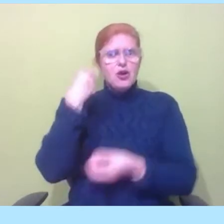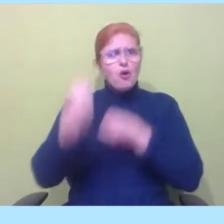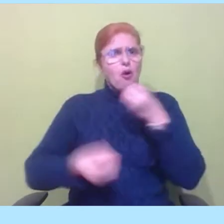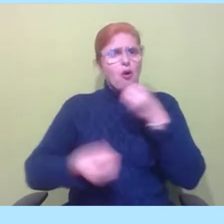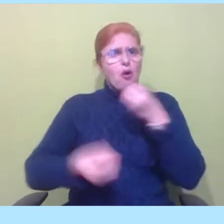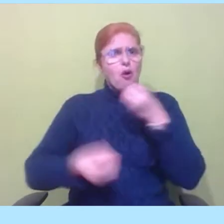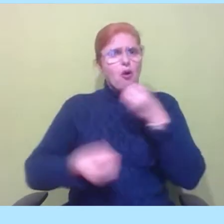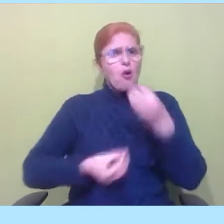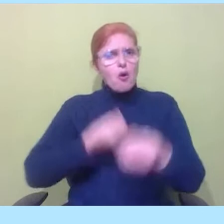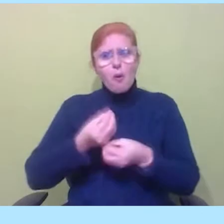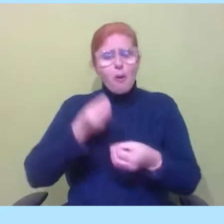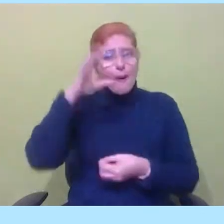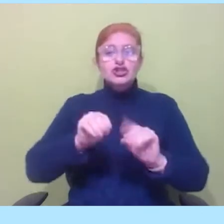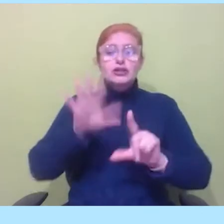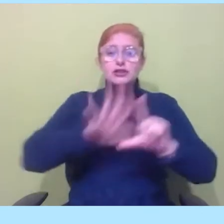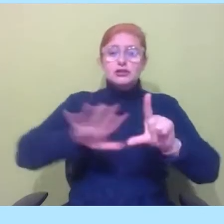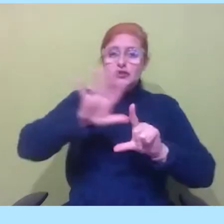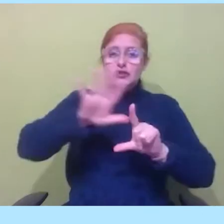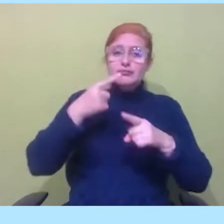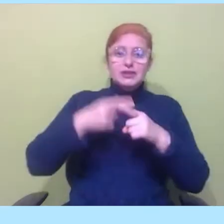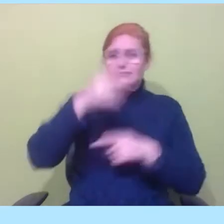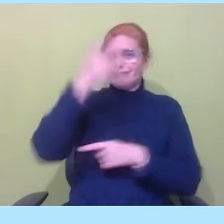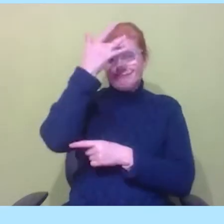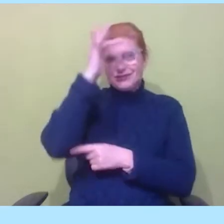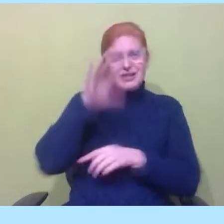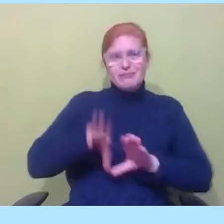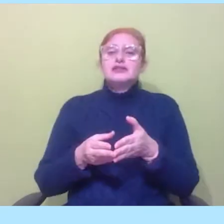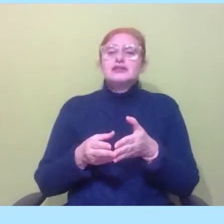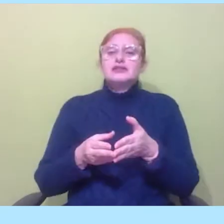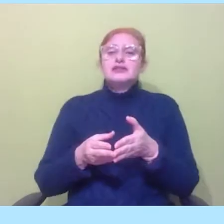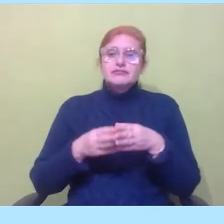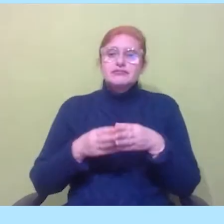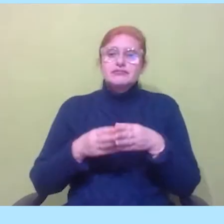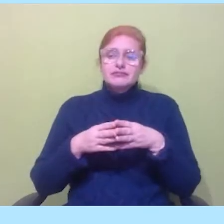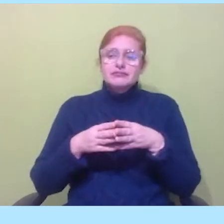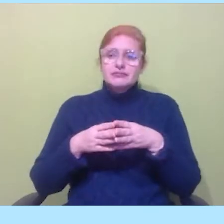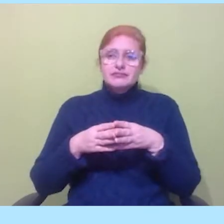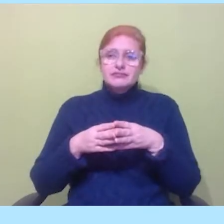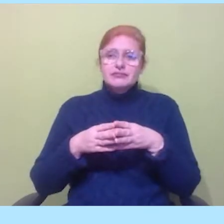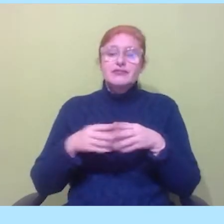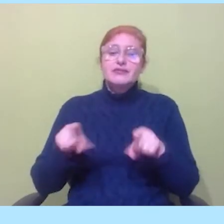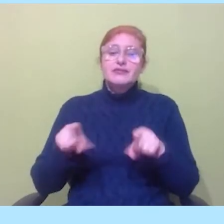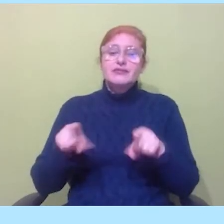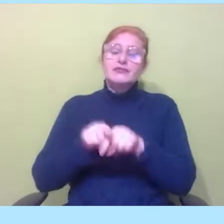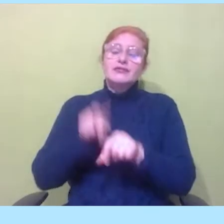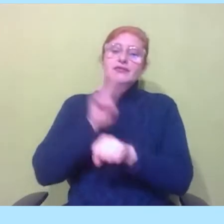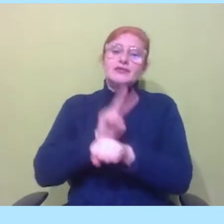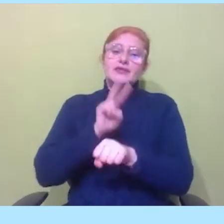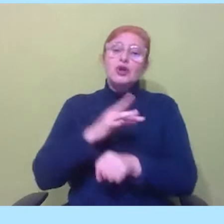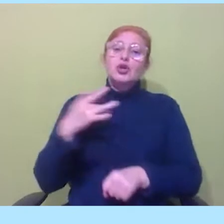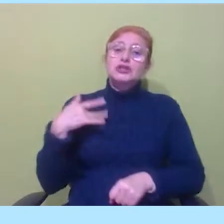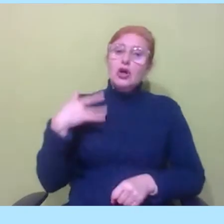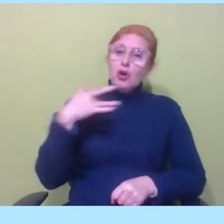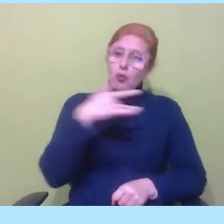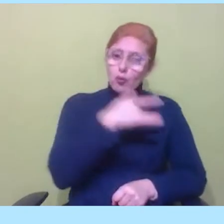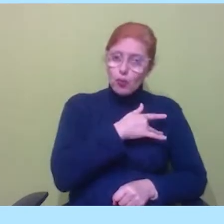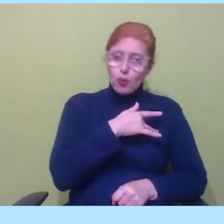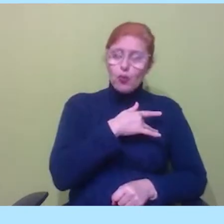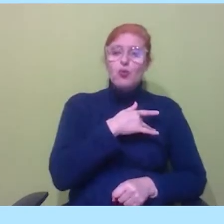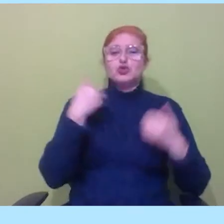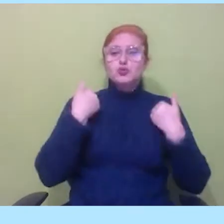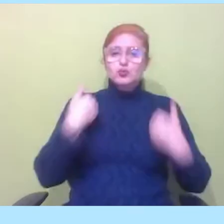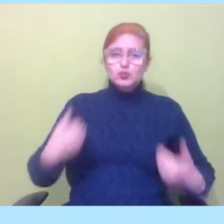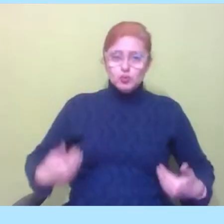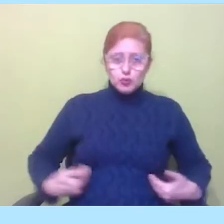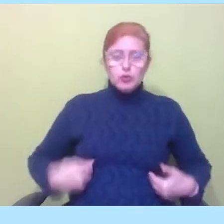mexer. Porque não, e a proteção, por exemplo, a saúde física, ela precisa ser